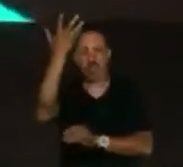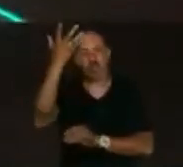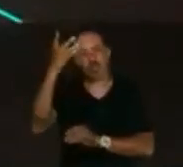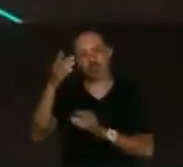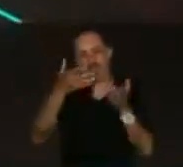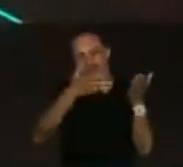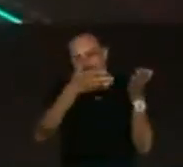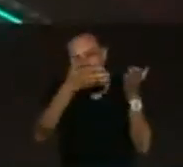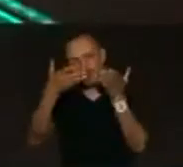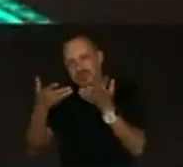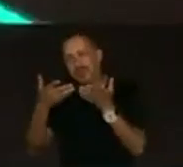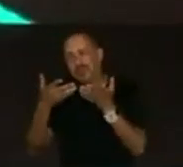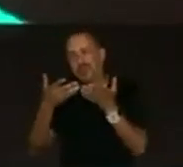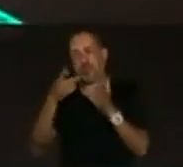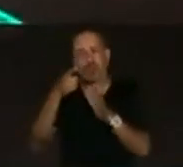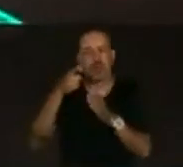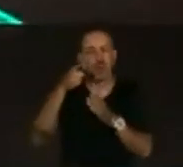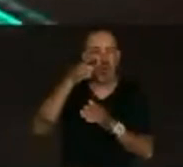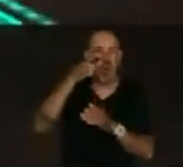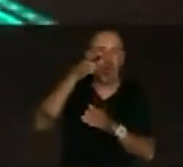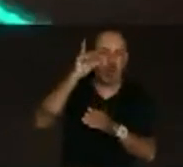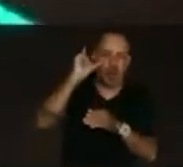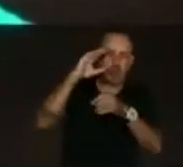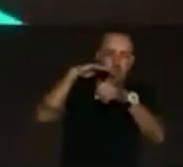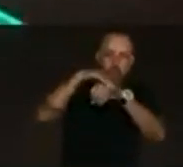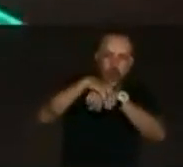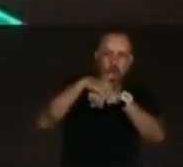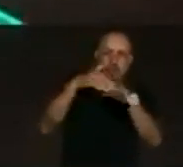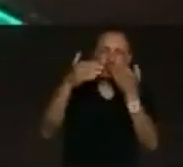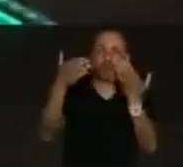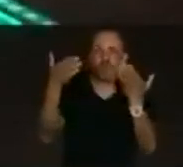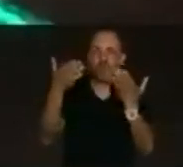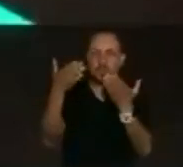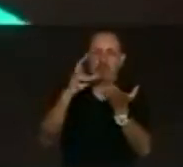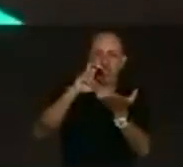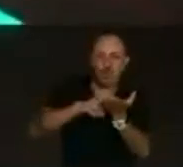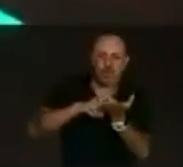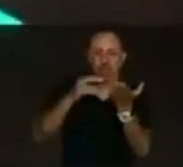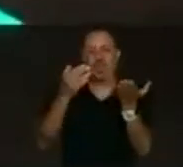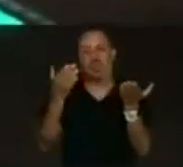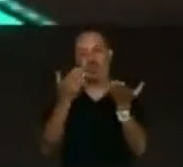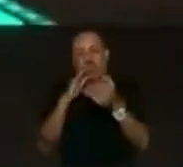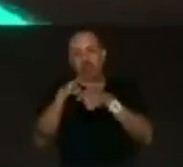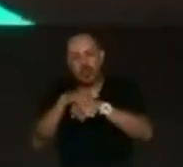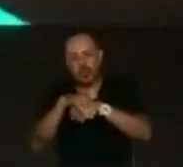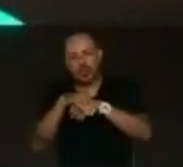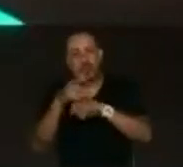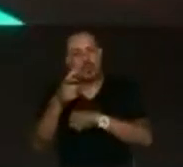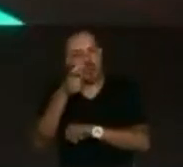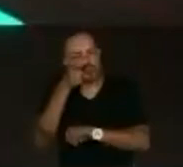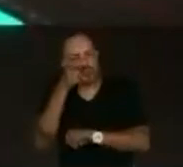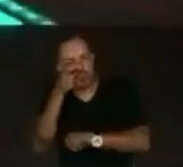né? Ao longo de ontem e hoje, ontem à noite, hoje de manhã e hoje à noite novamente. entre pessoas que estão interessadas em